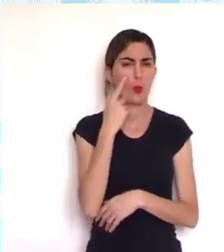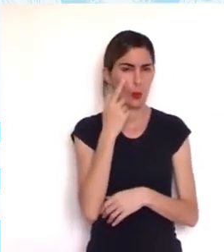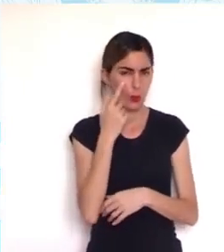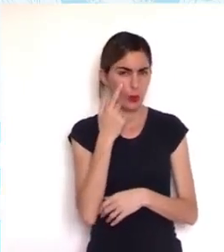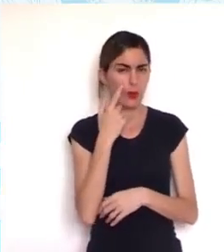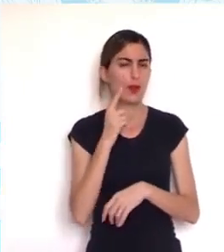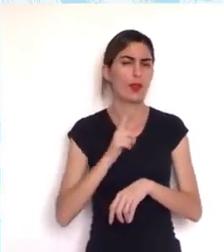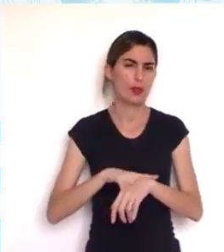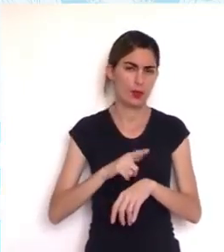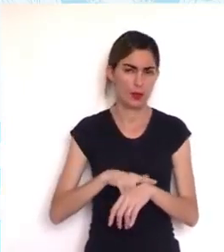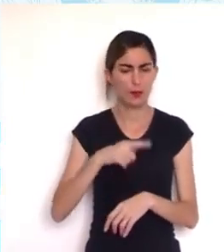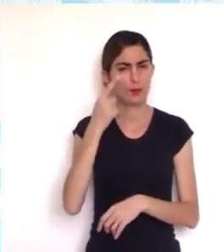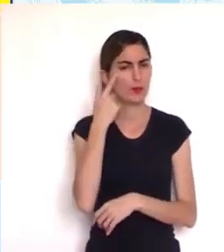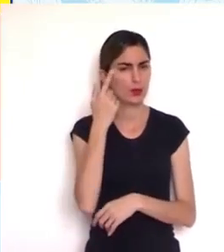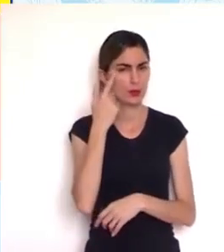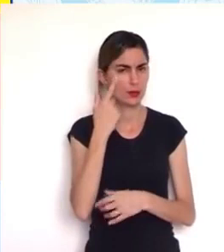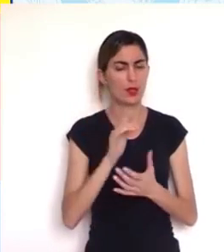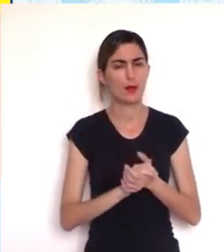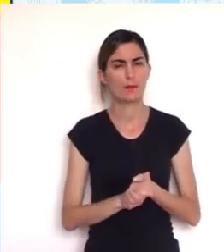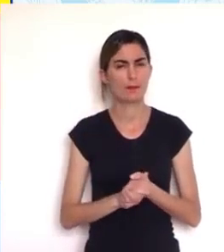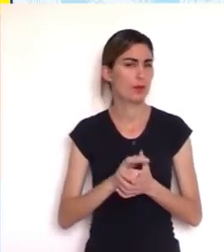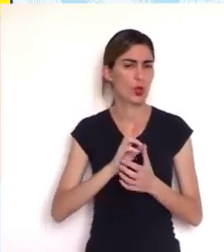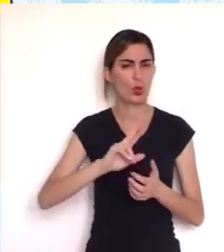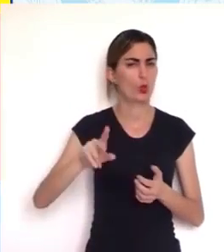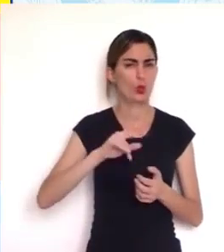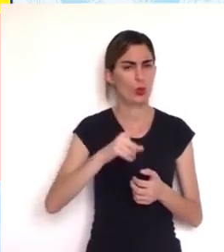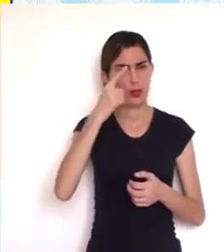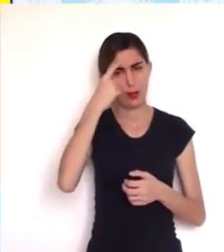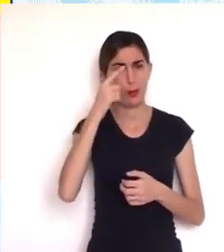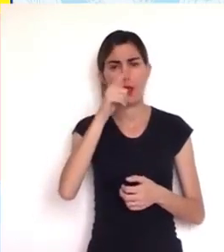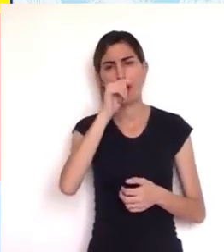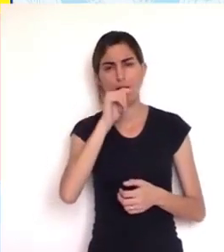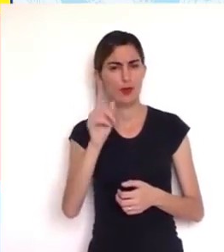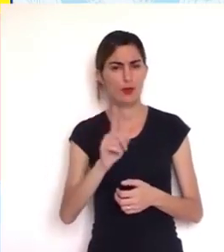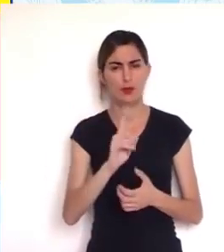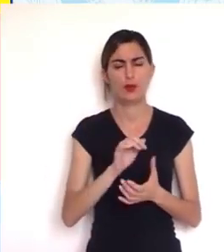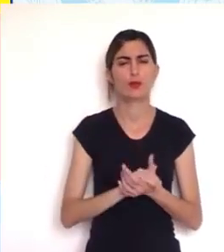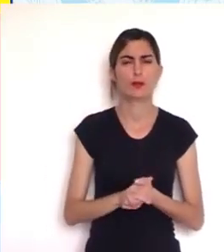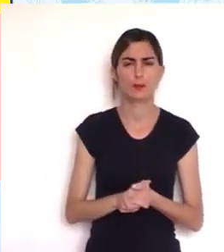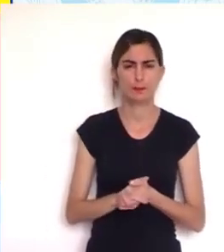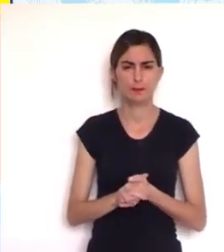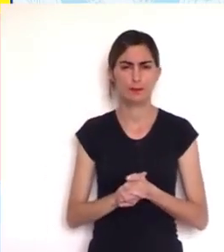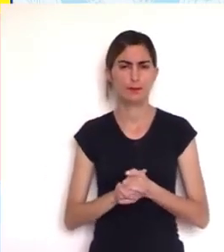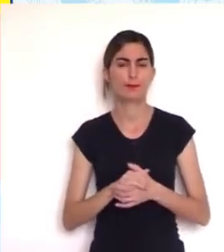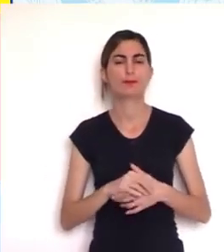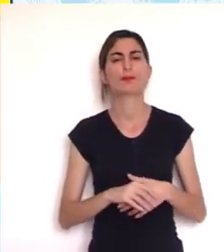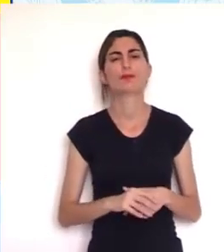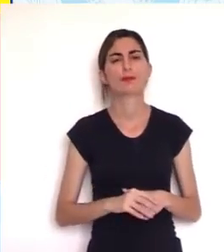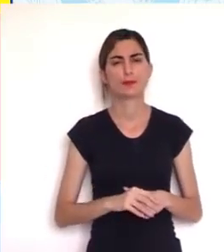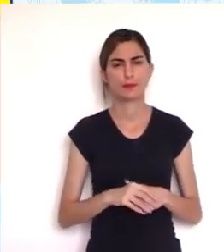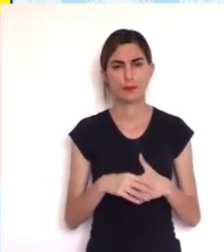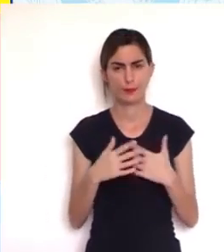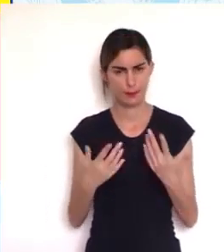que o tempinho é para pensar. Não é um tempinho para ir tomar água, não. É um tempinho para